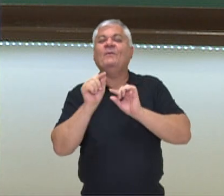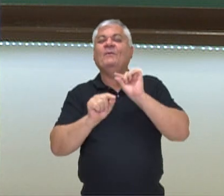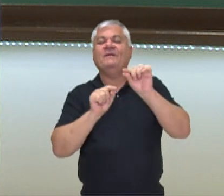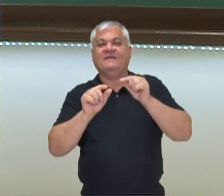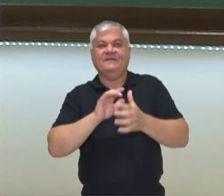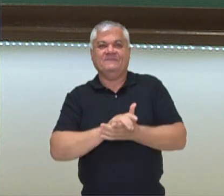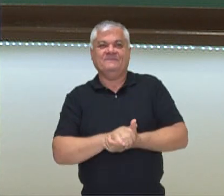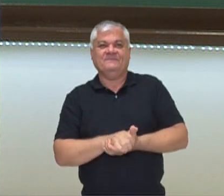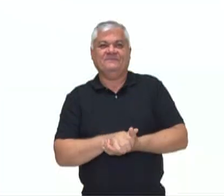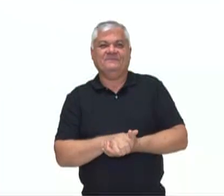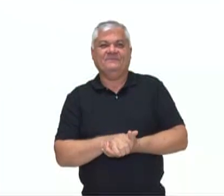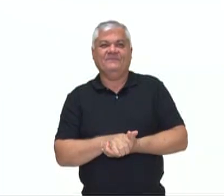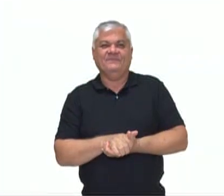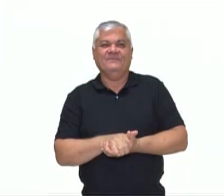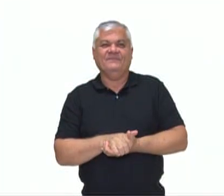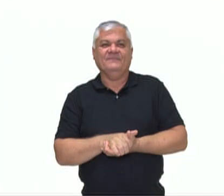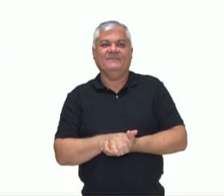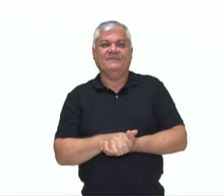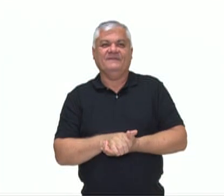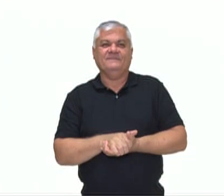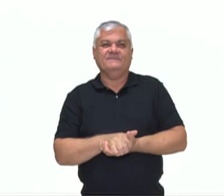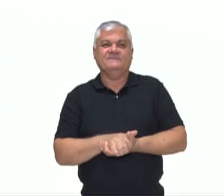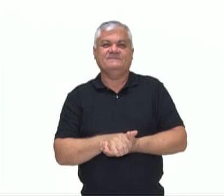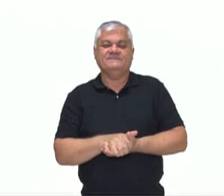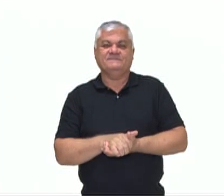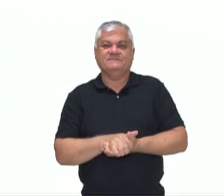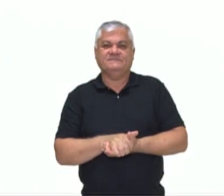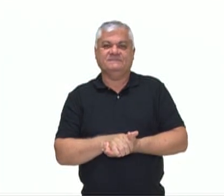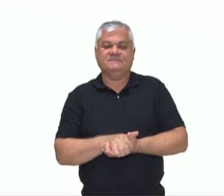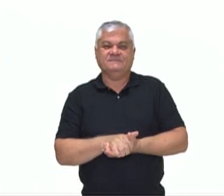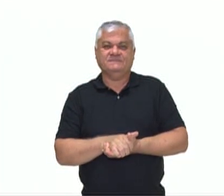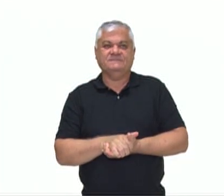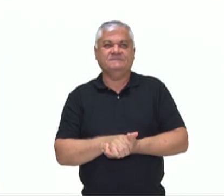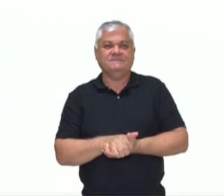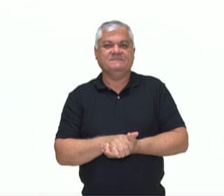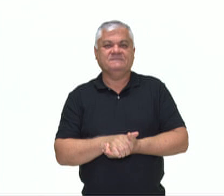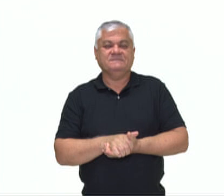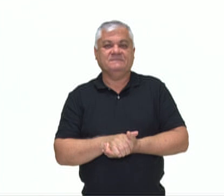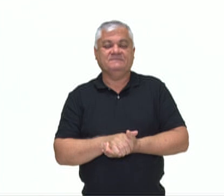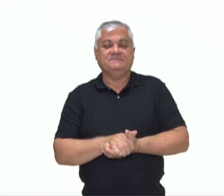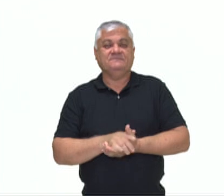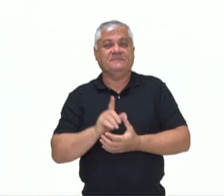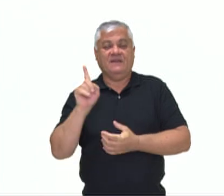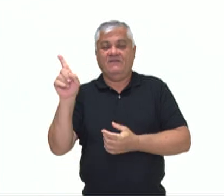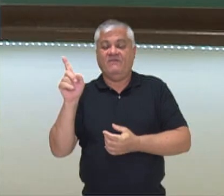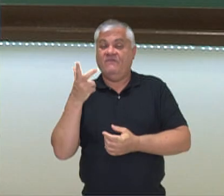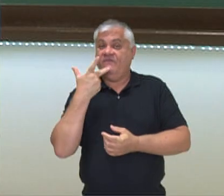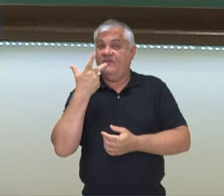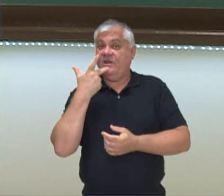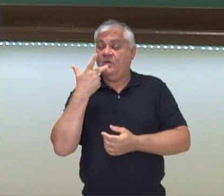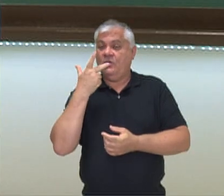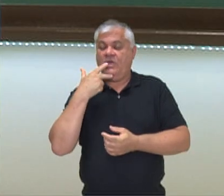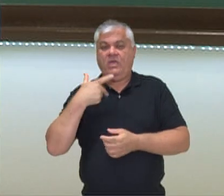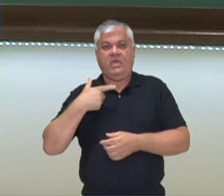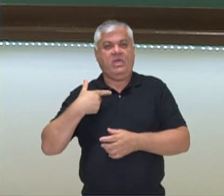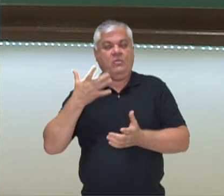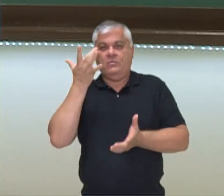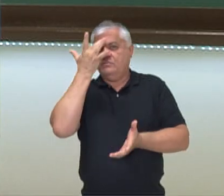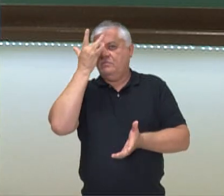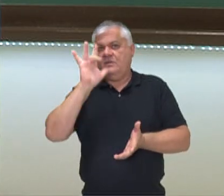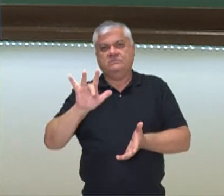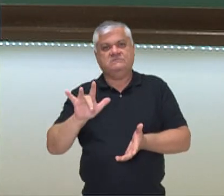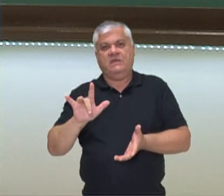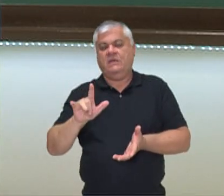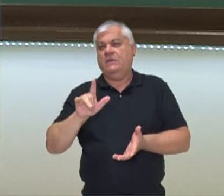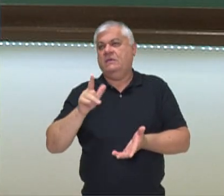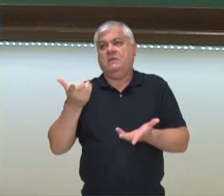dele. I don't know what I can do as a class president. Então ele começou falando que ele não sabia mesmo o